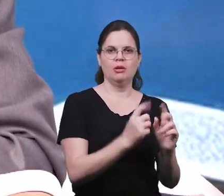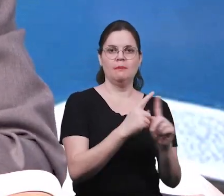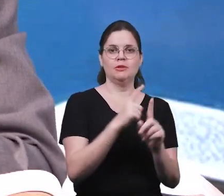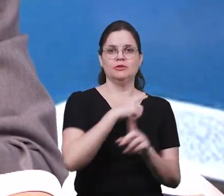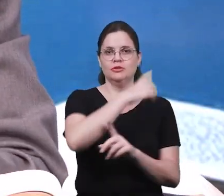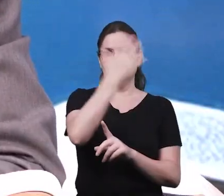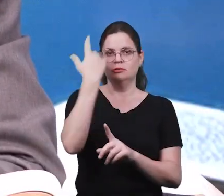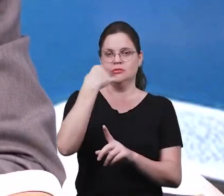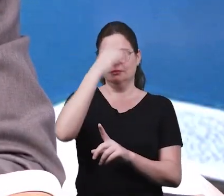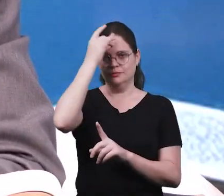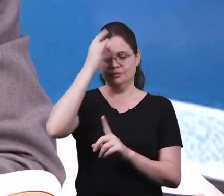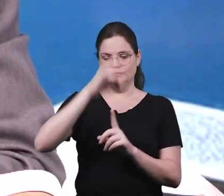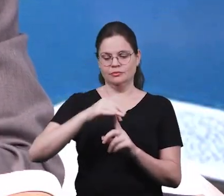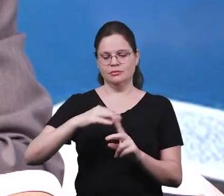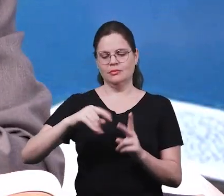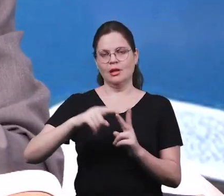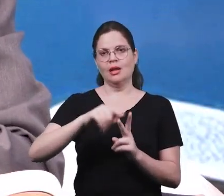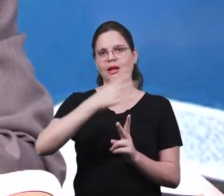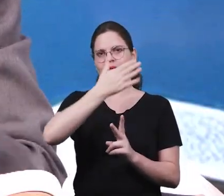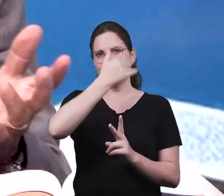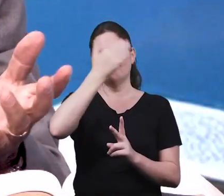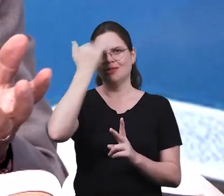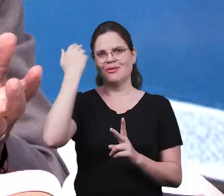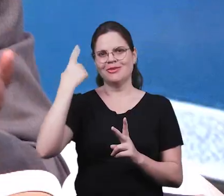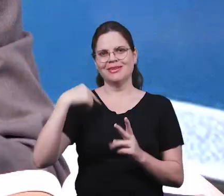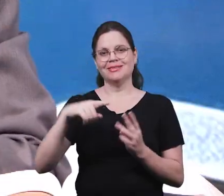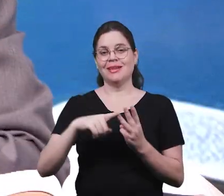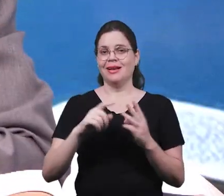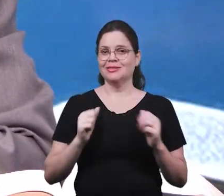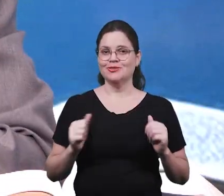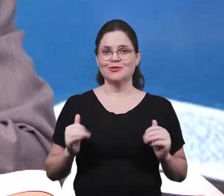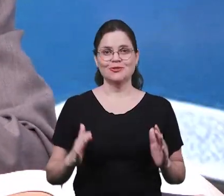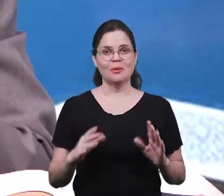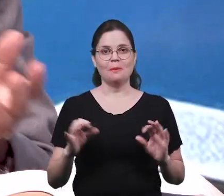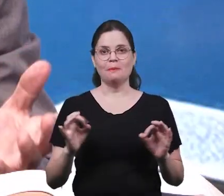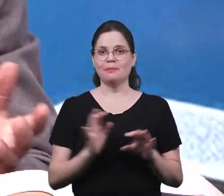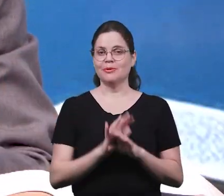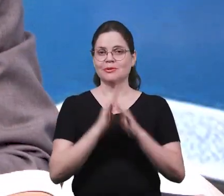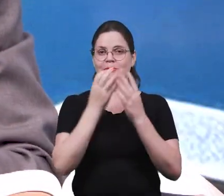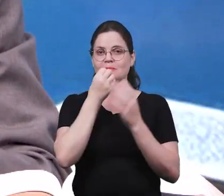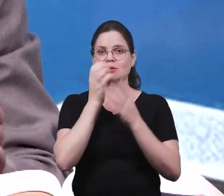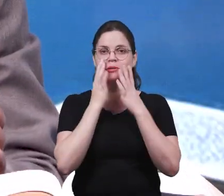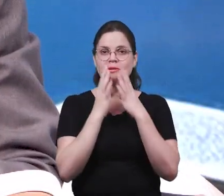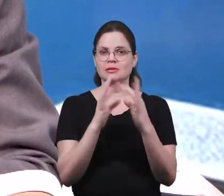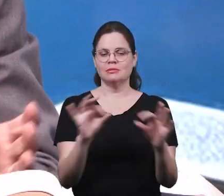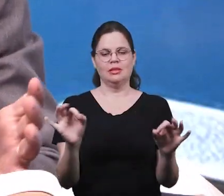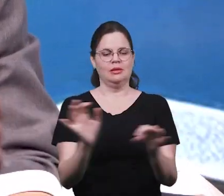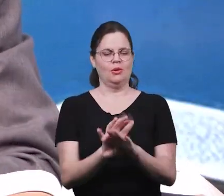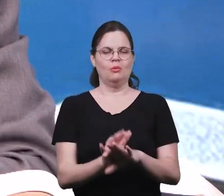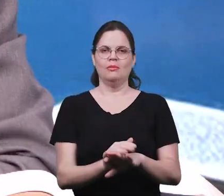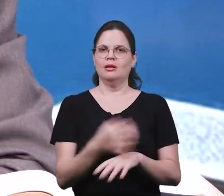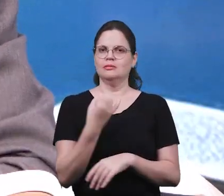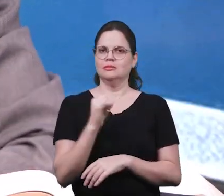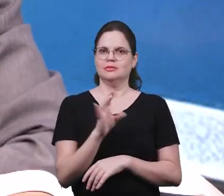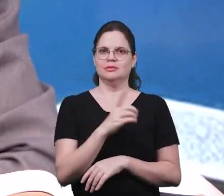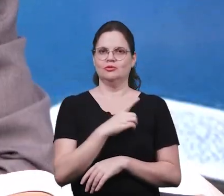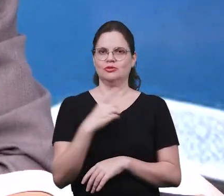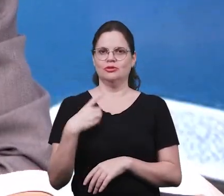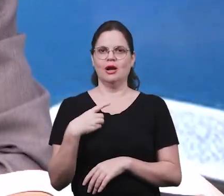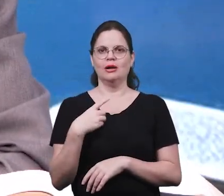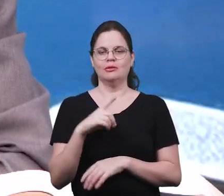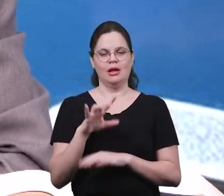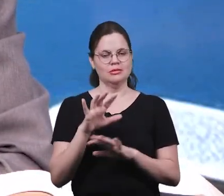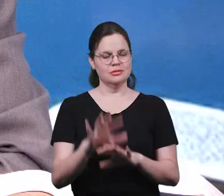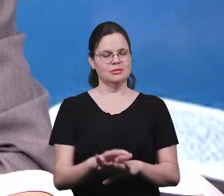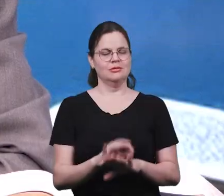Santo e cheios de sabedoria. Então isso aí completa, né? O diácono está completo quando ele é visto pela igreja dessa maneira.